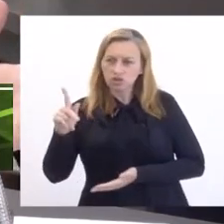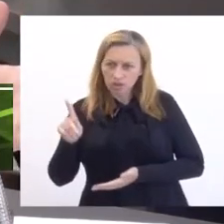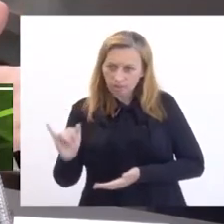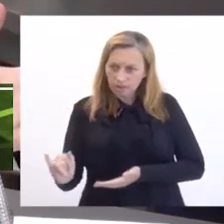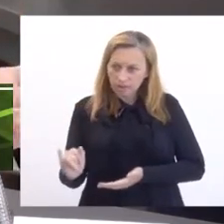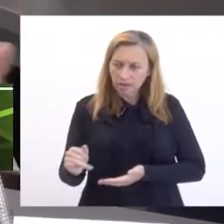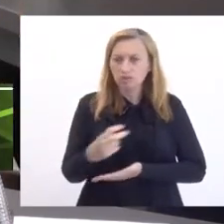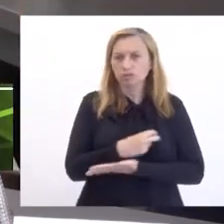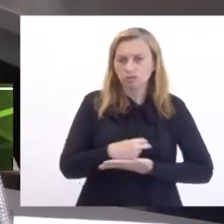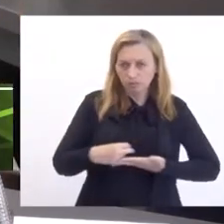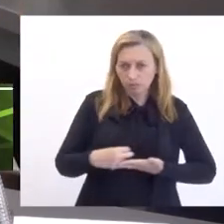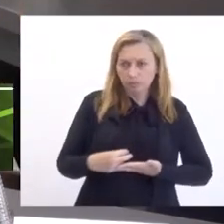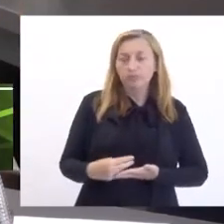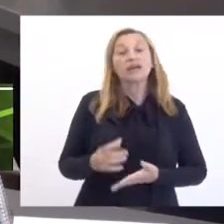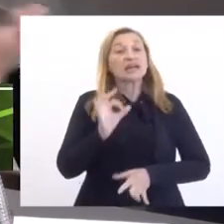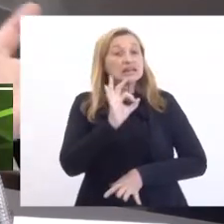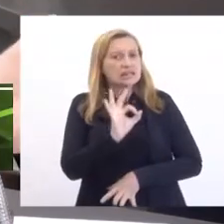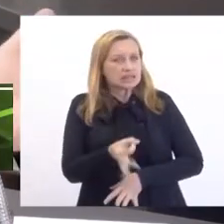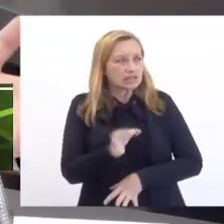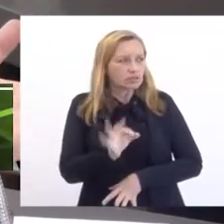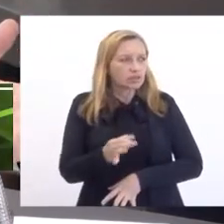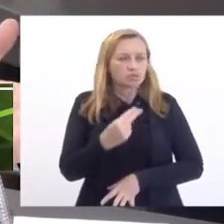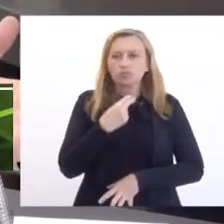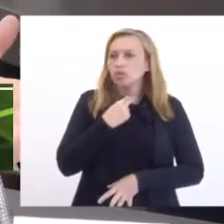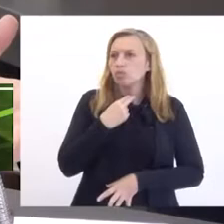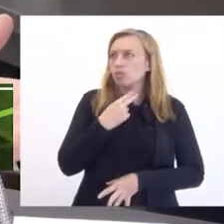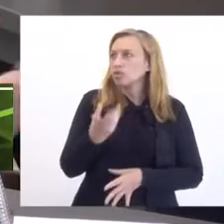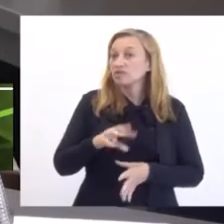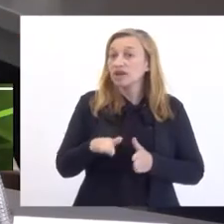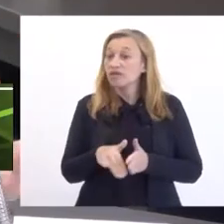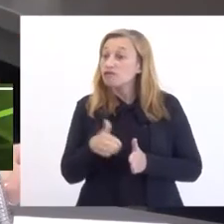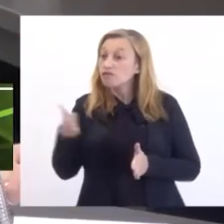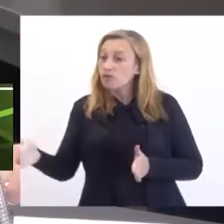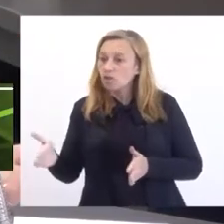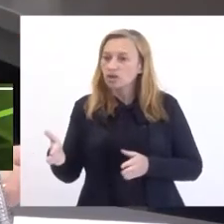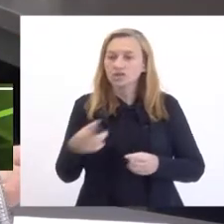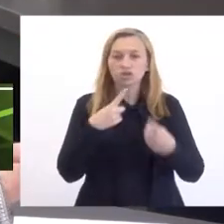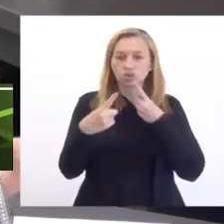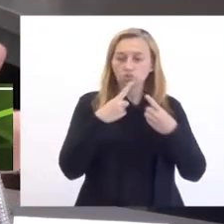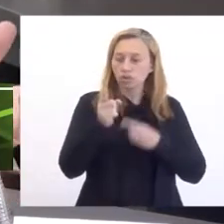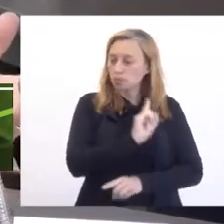impeachmentado. Obviamente, isso não pode ficar fora desse